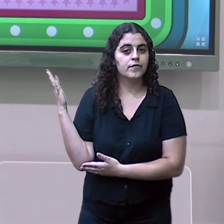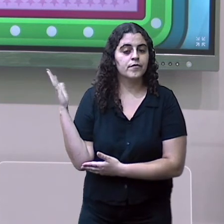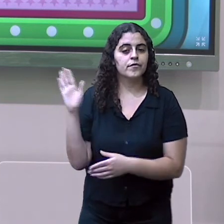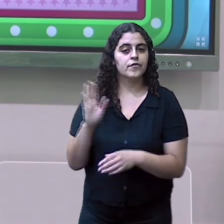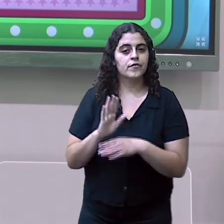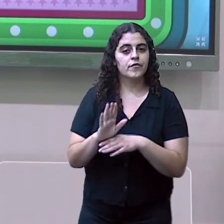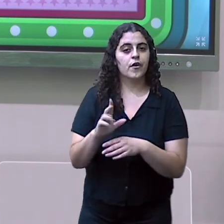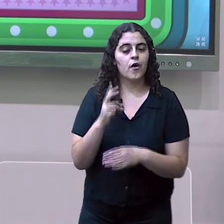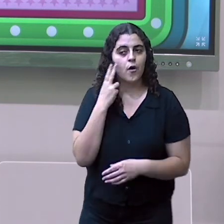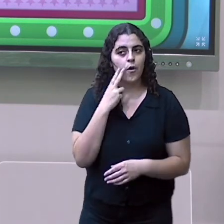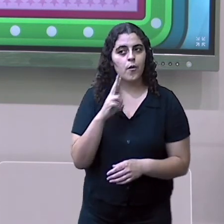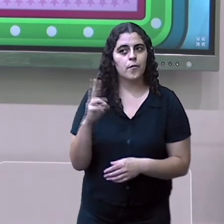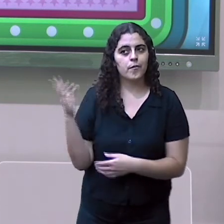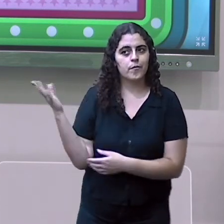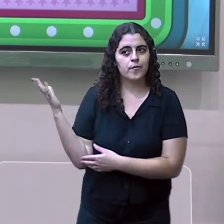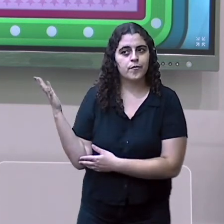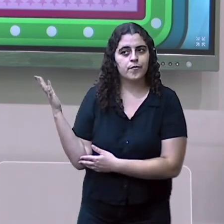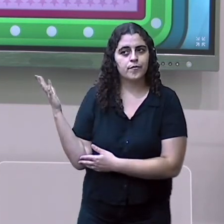Ih, acho que eu já perdi.